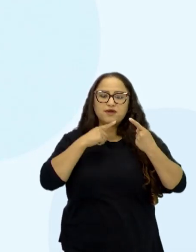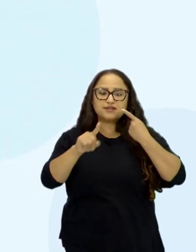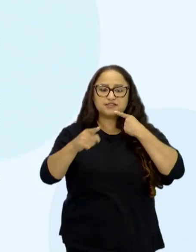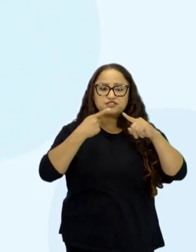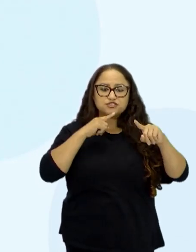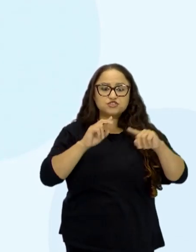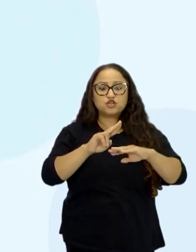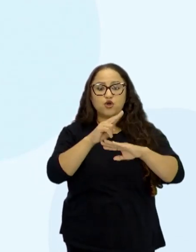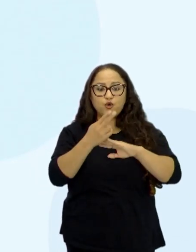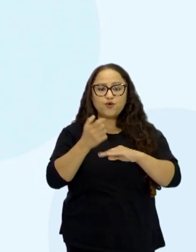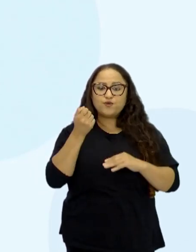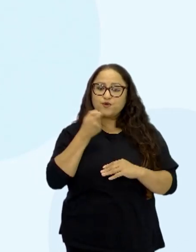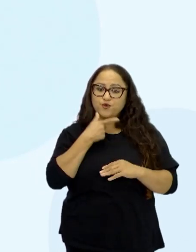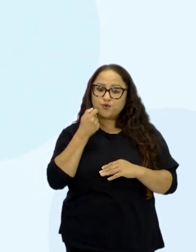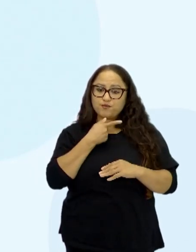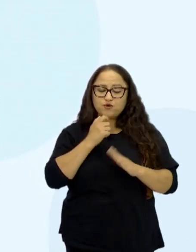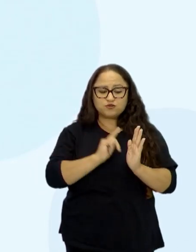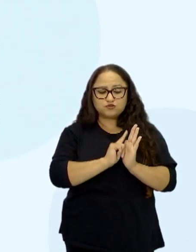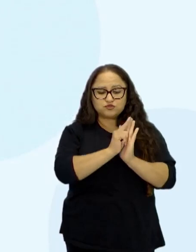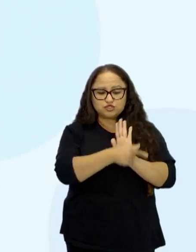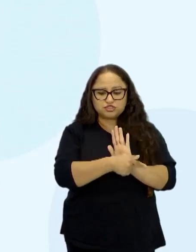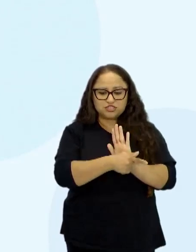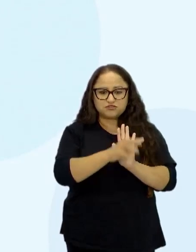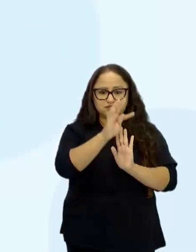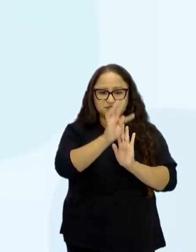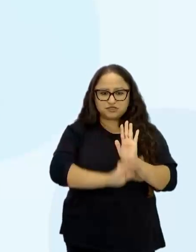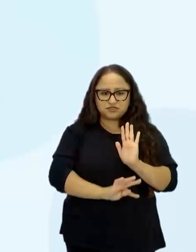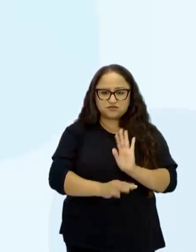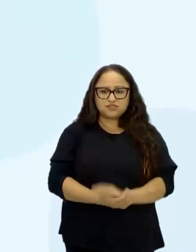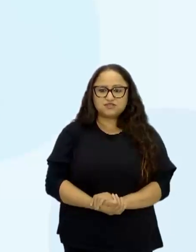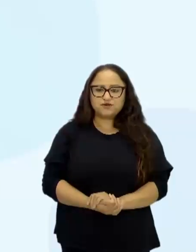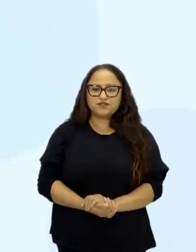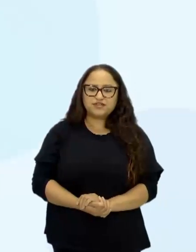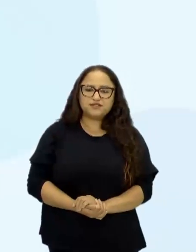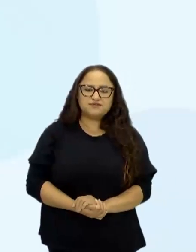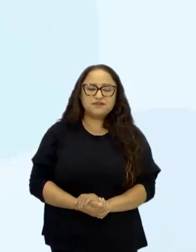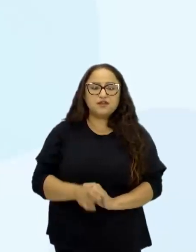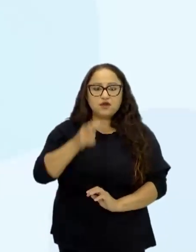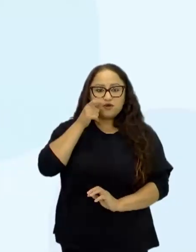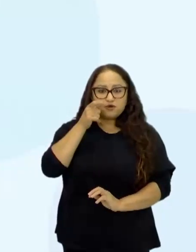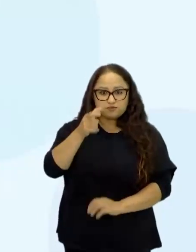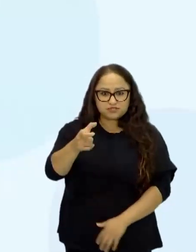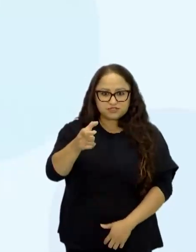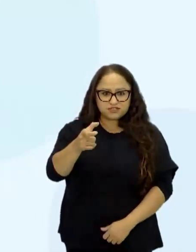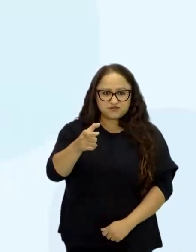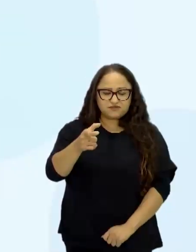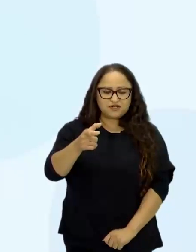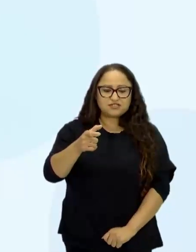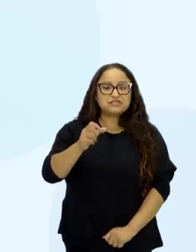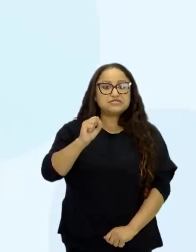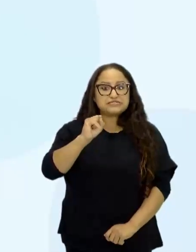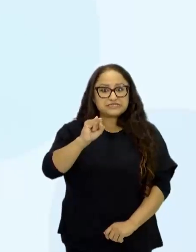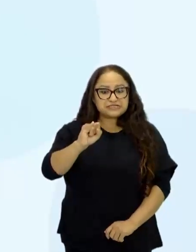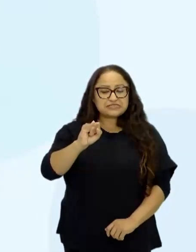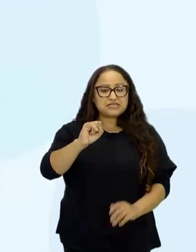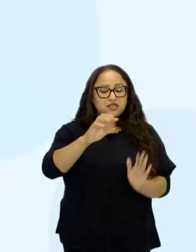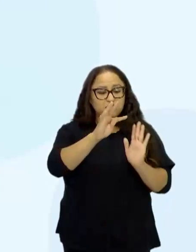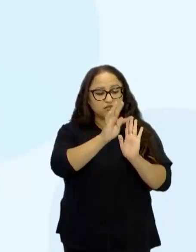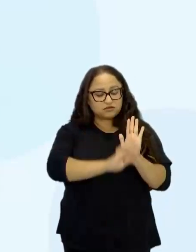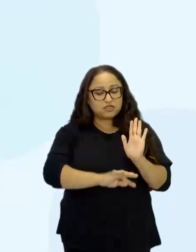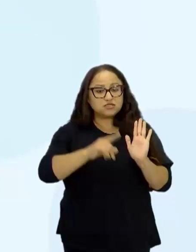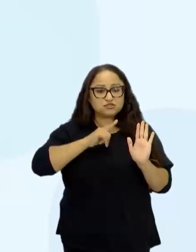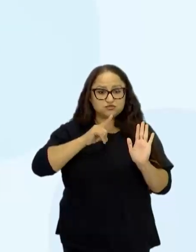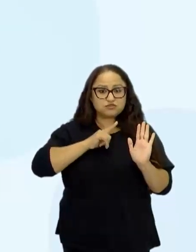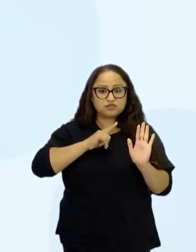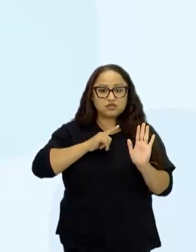ironia, humor, nos gêneros textuais. Observar se nos textos escolhidos houve a presença de